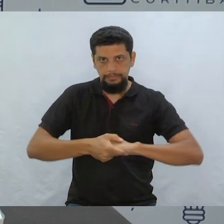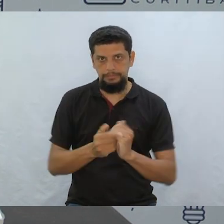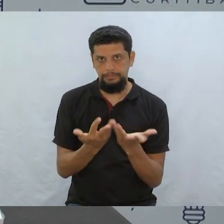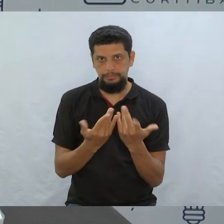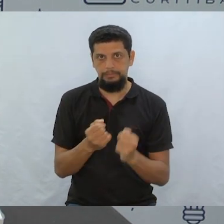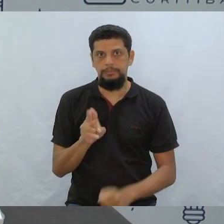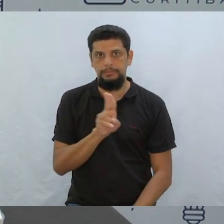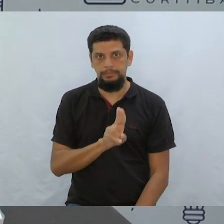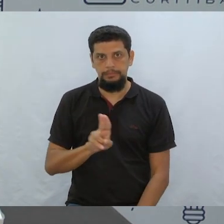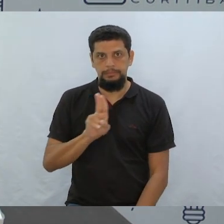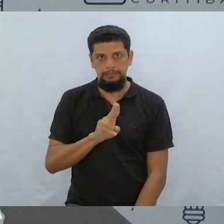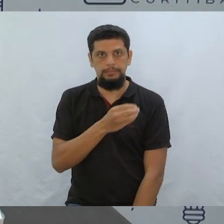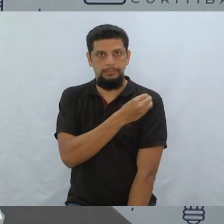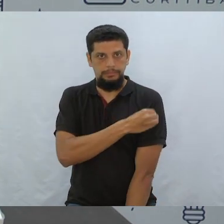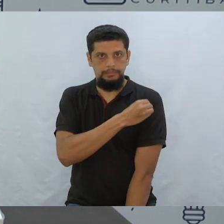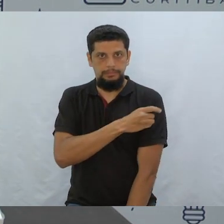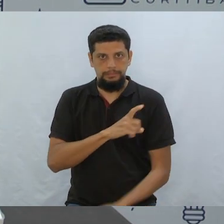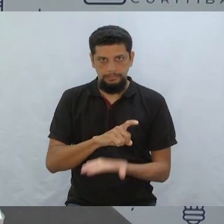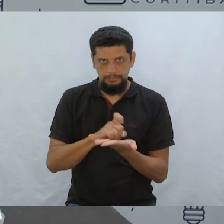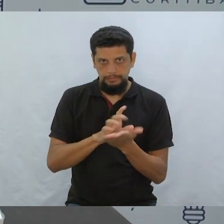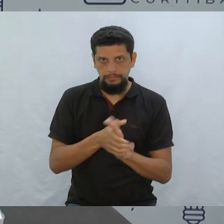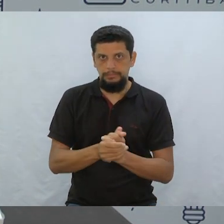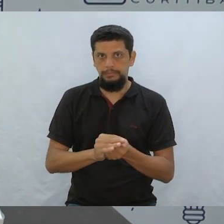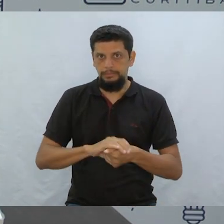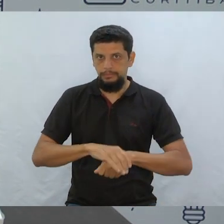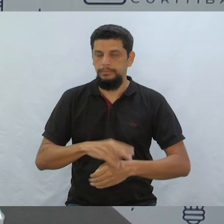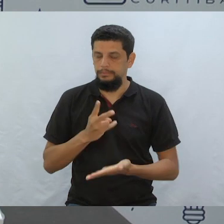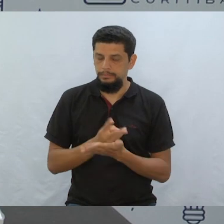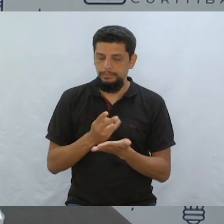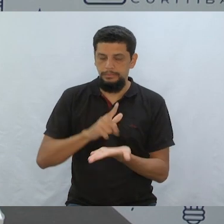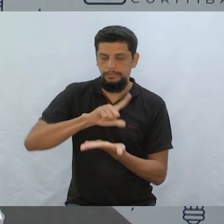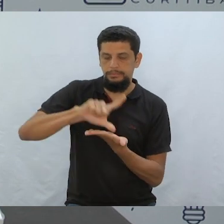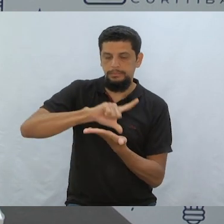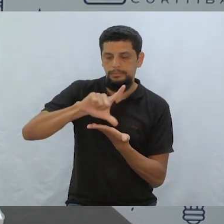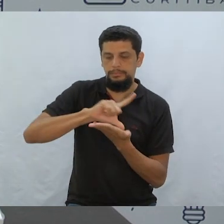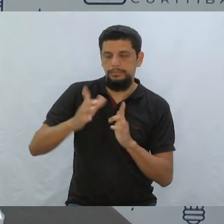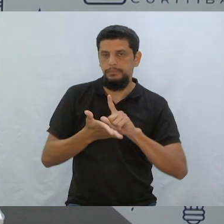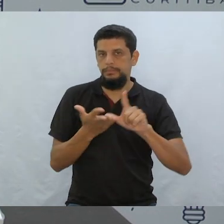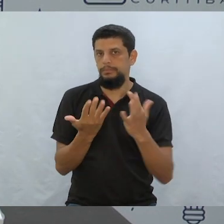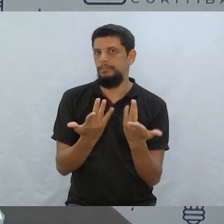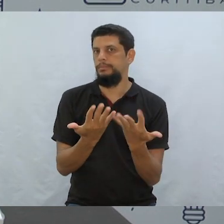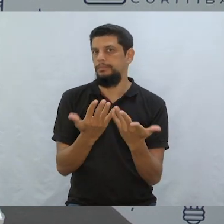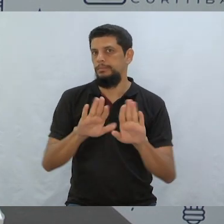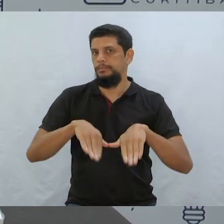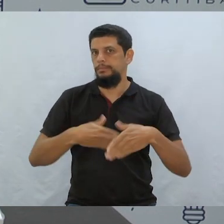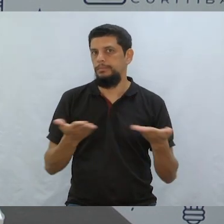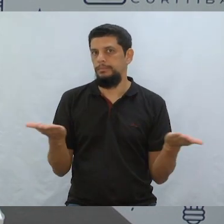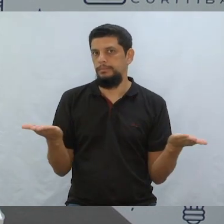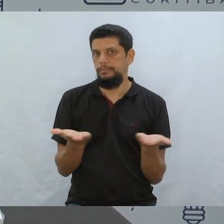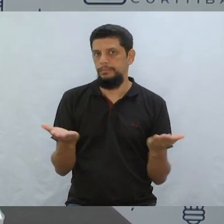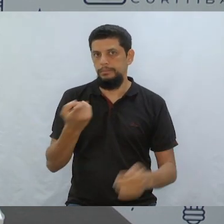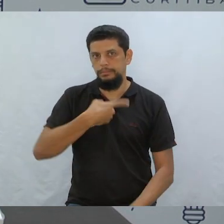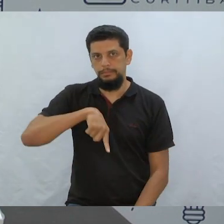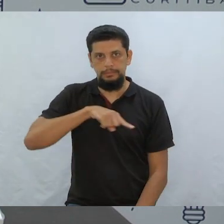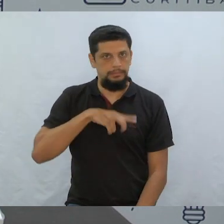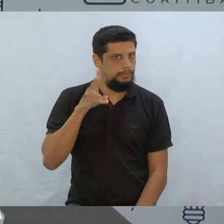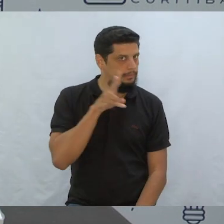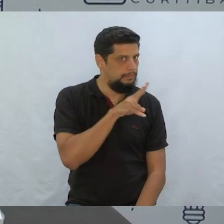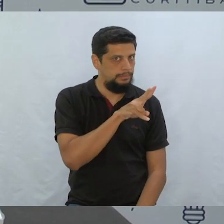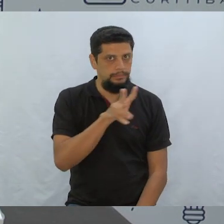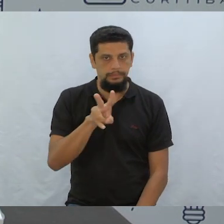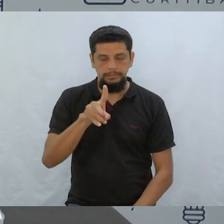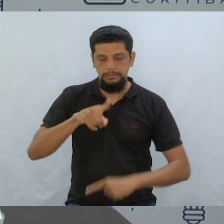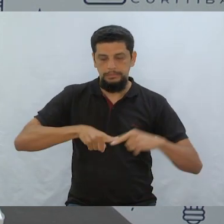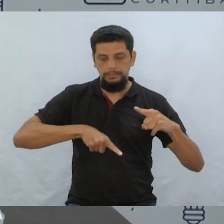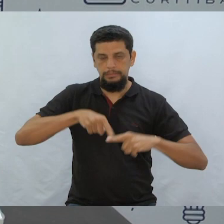é importante utilizar o álcool, né? Sempre higienizando bem as mãos, né? Então, agora nós vamos olhar